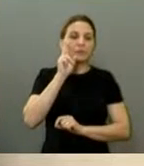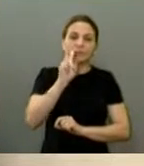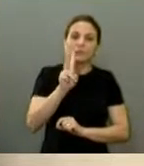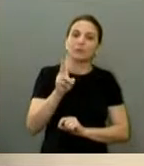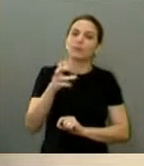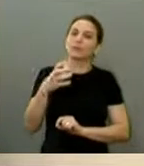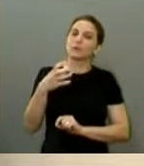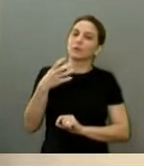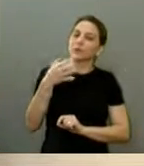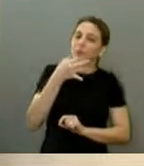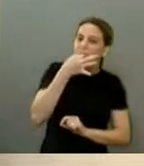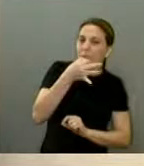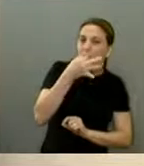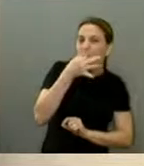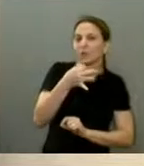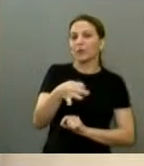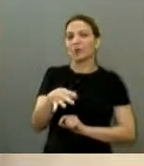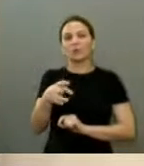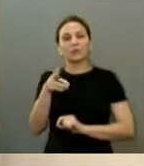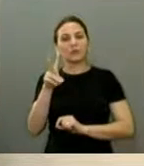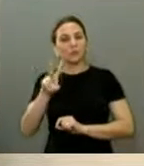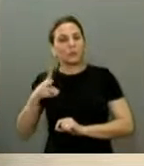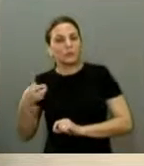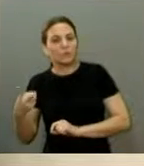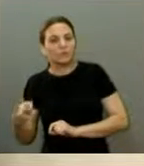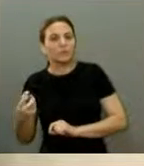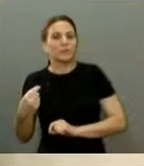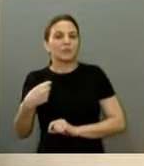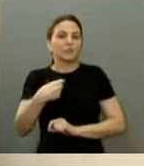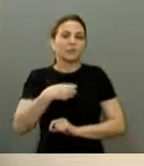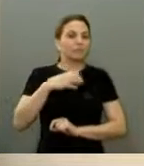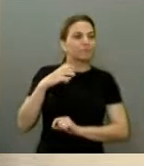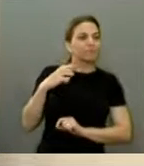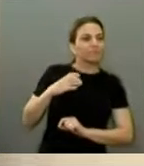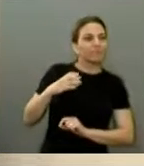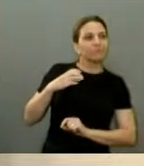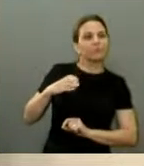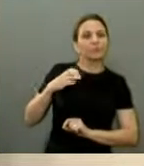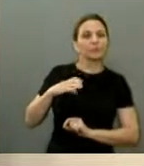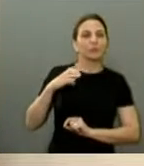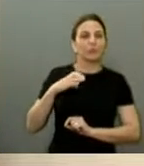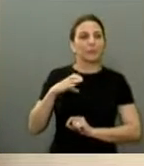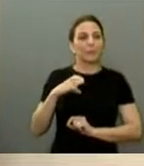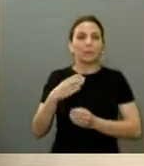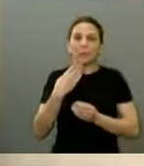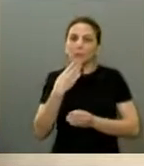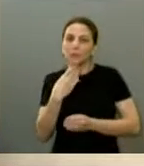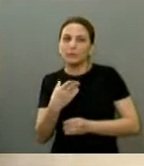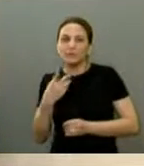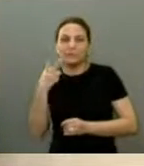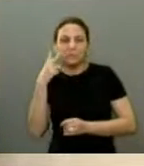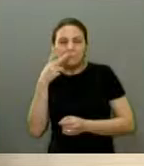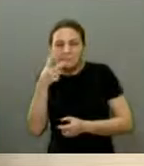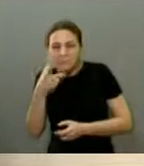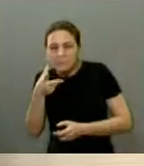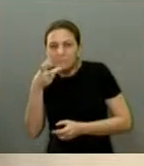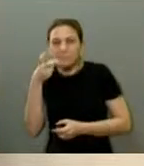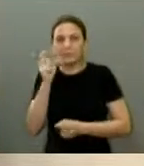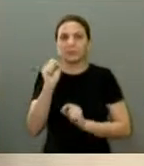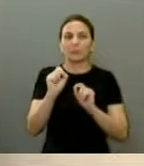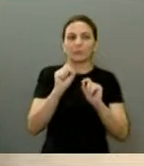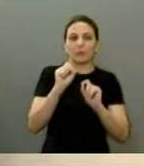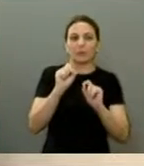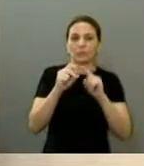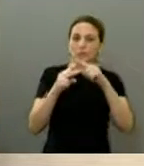alguém fazendo opinião sem escutar o outro lado, eu vou me posicionar, tá? Eu acho que democracia é